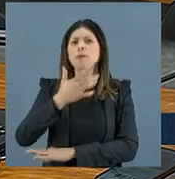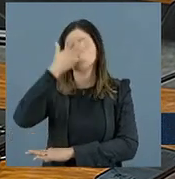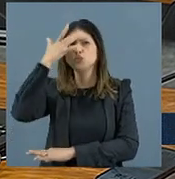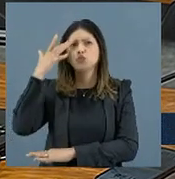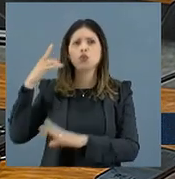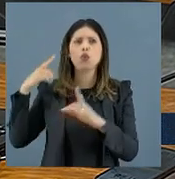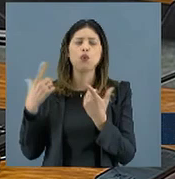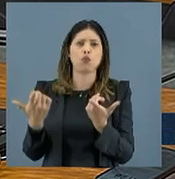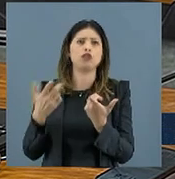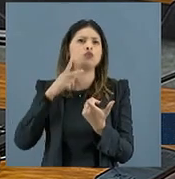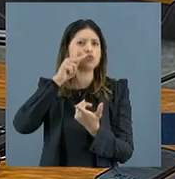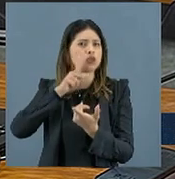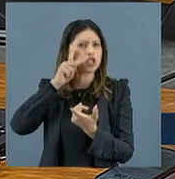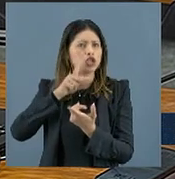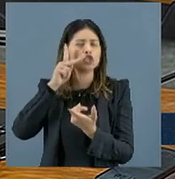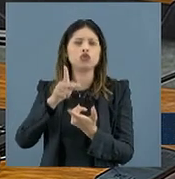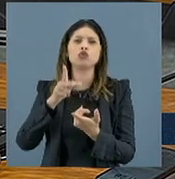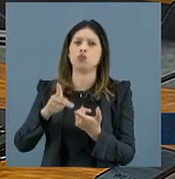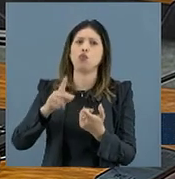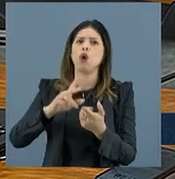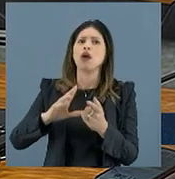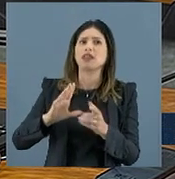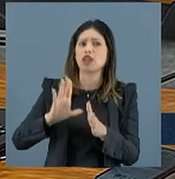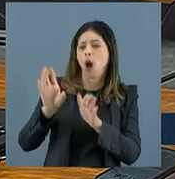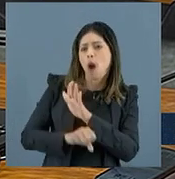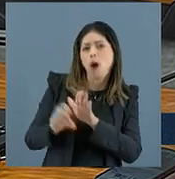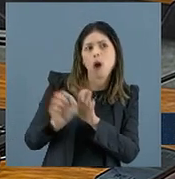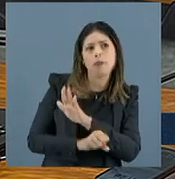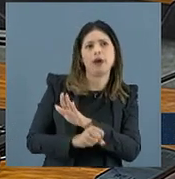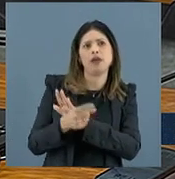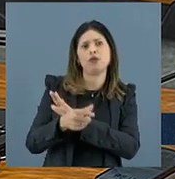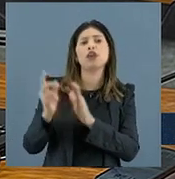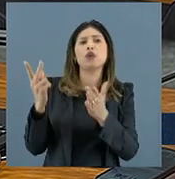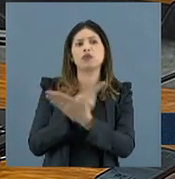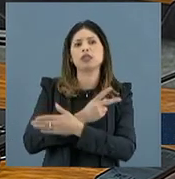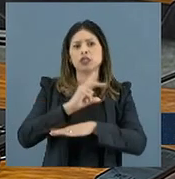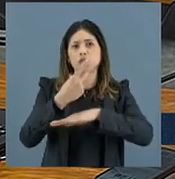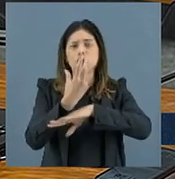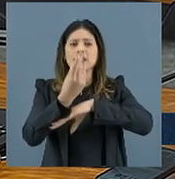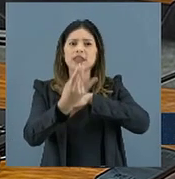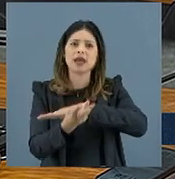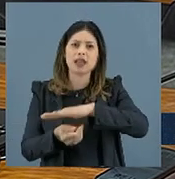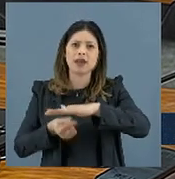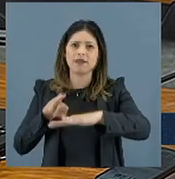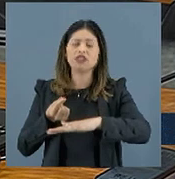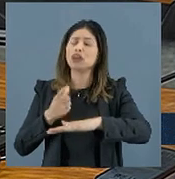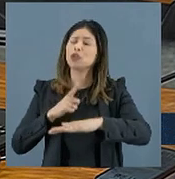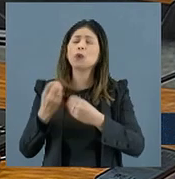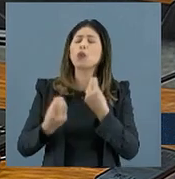os cofres públicos. O desmonte da Operação Lava Jato é um exemplo disso. Como o senhor, doutor Anderson, vê essa